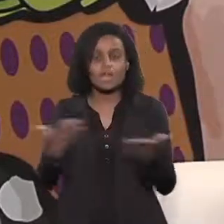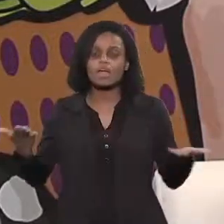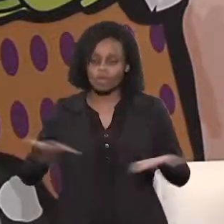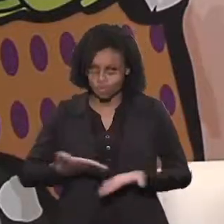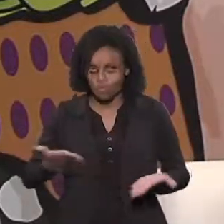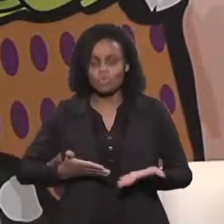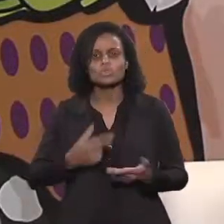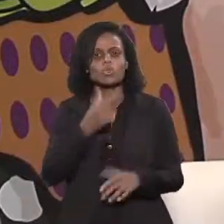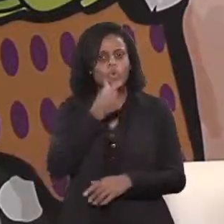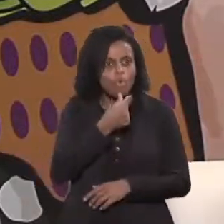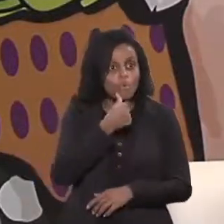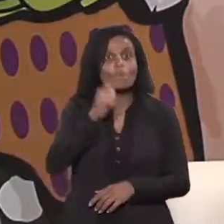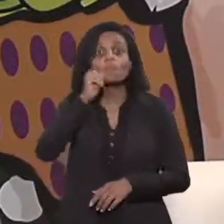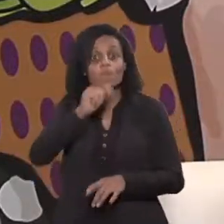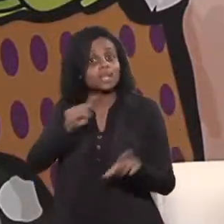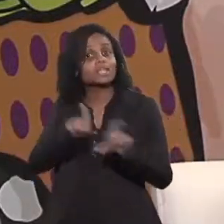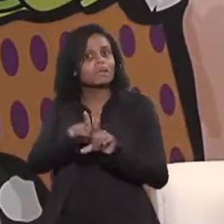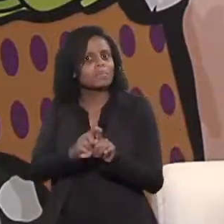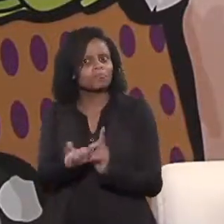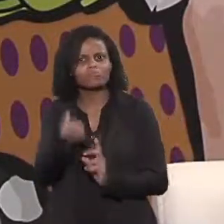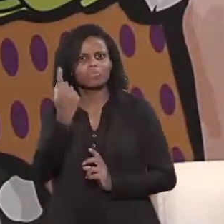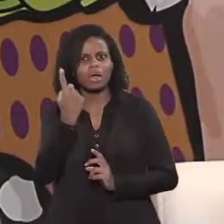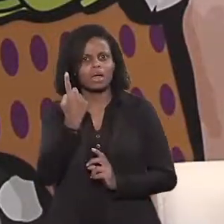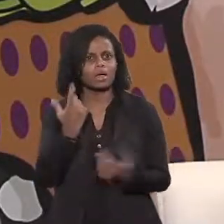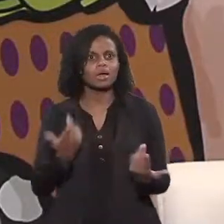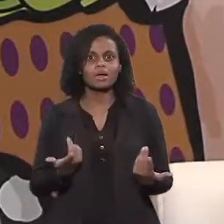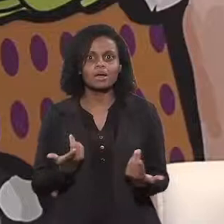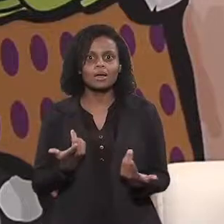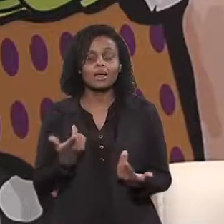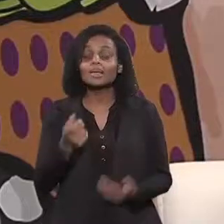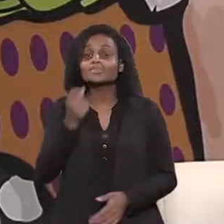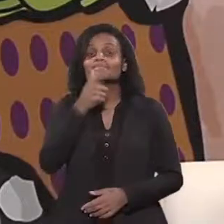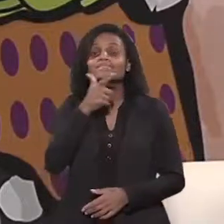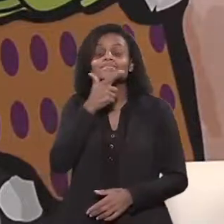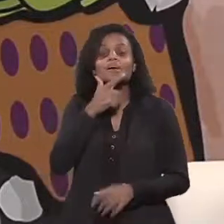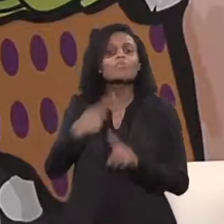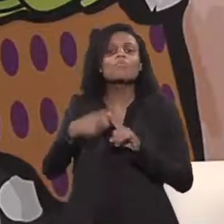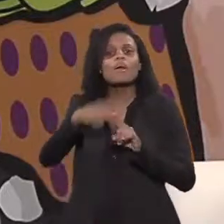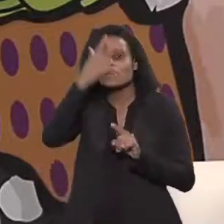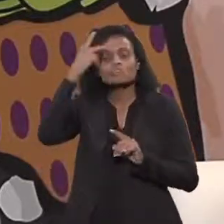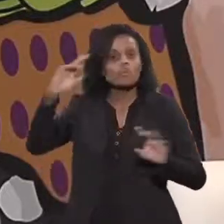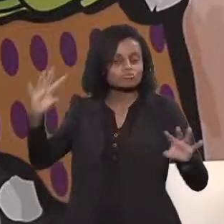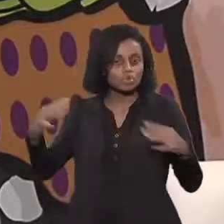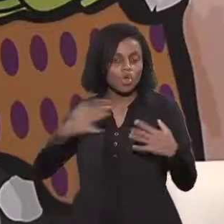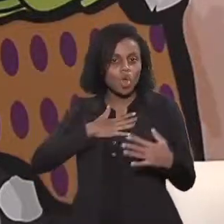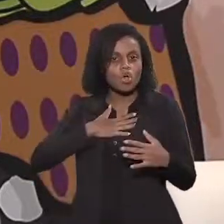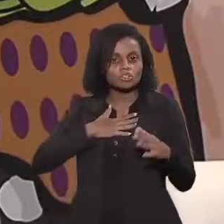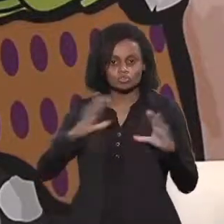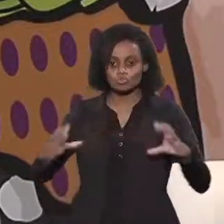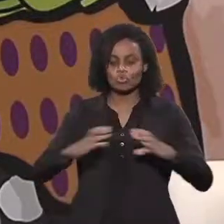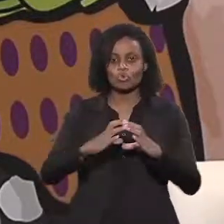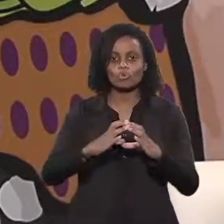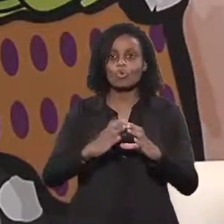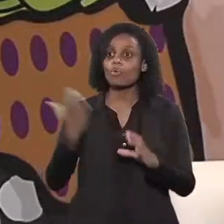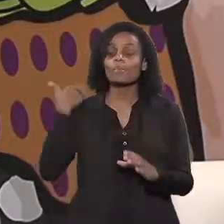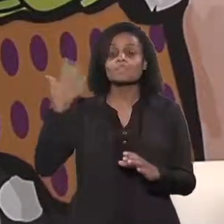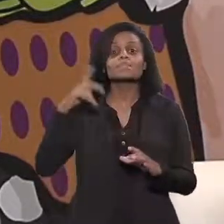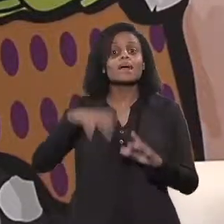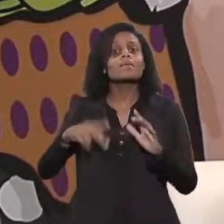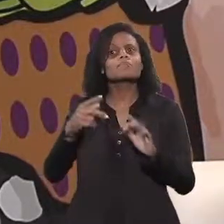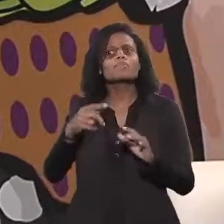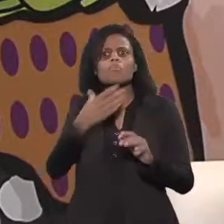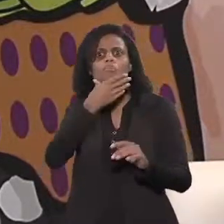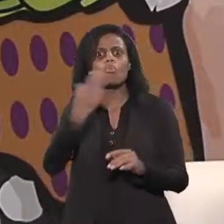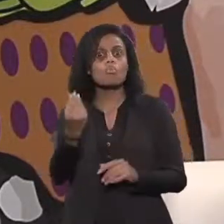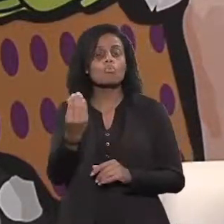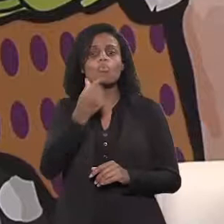até hoje homens e mulheres também estranhando. E é muito engraçado, porque o nosso público, antes, era um público mais masculino,